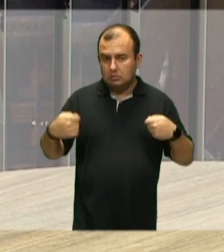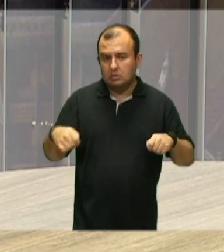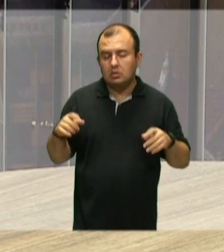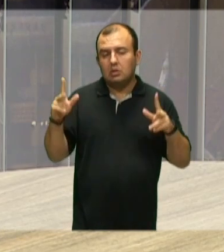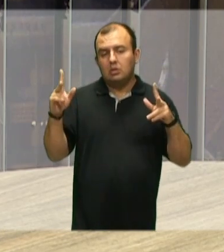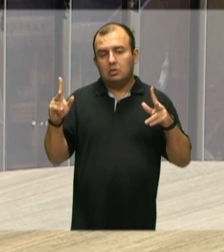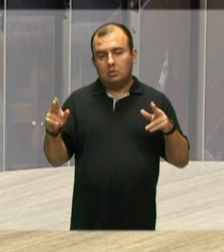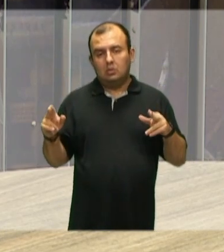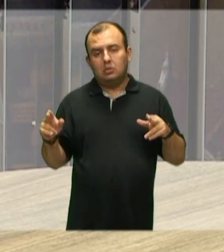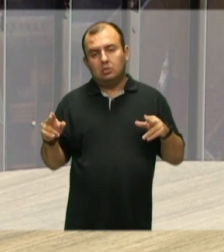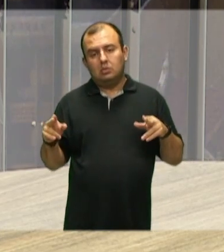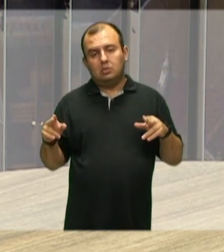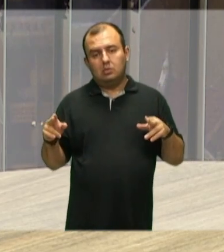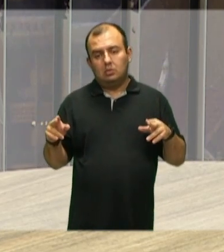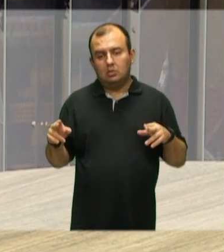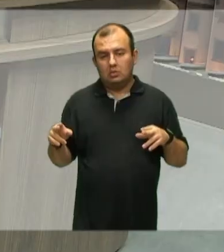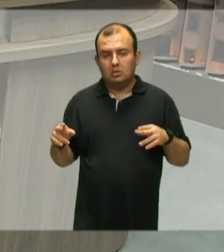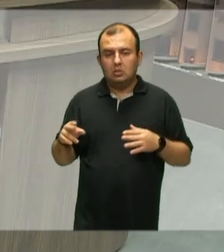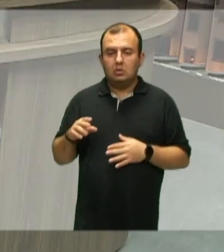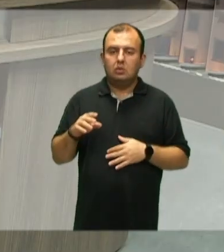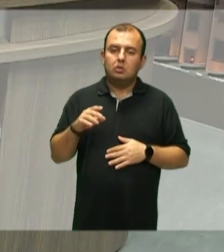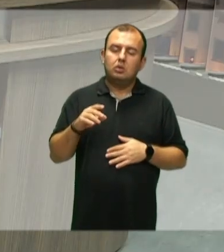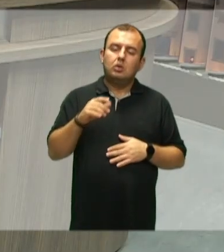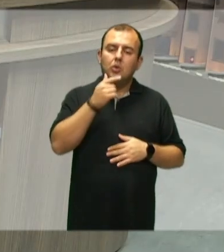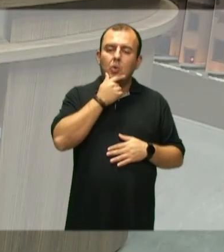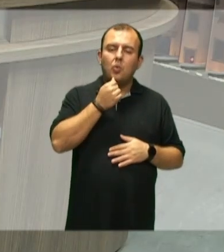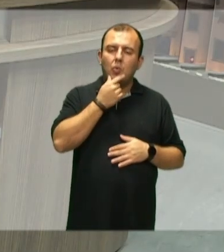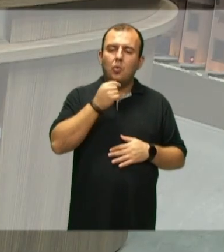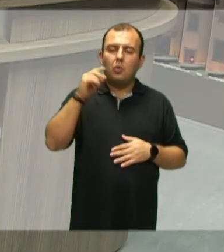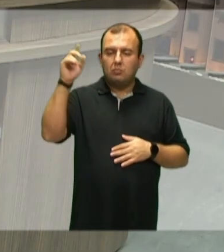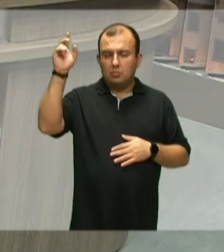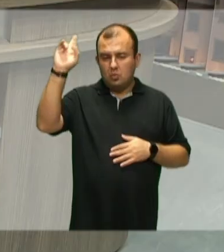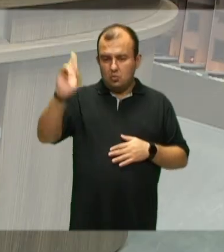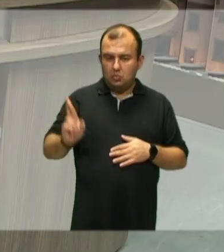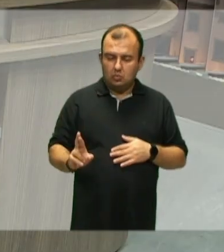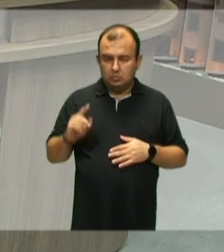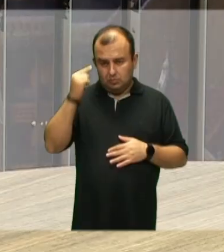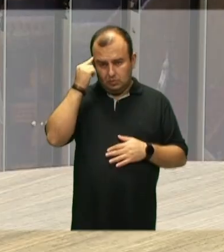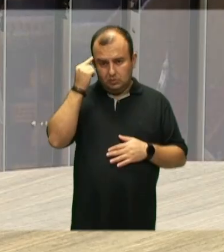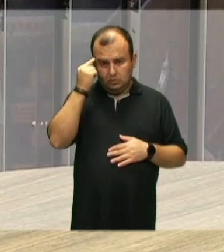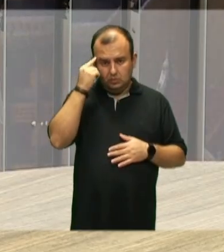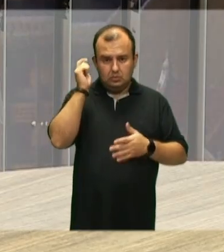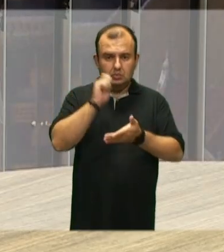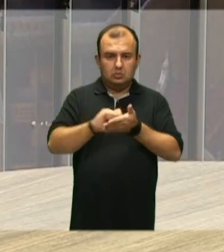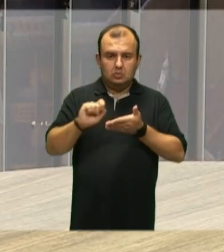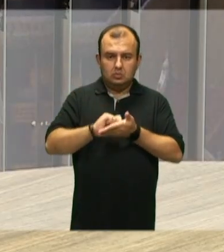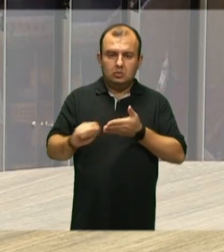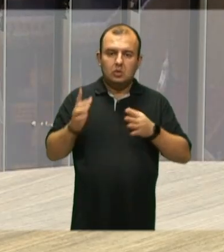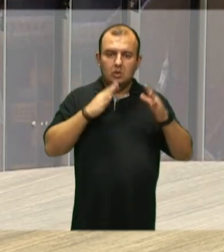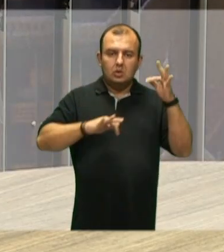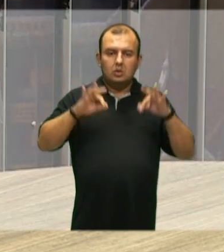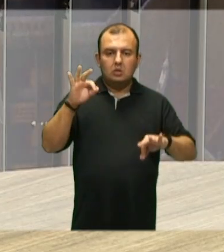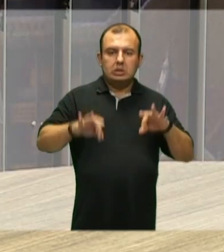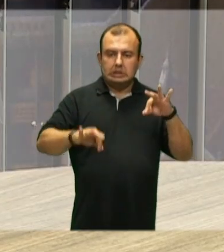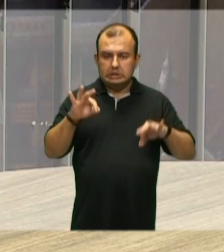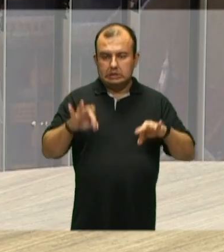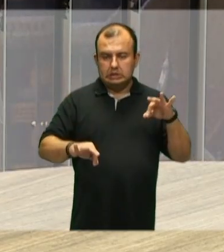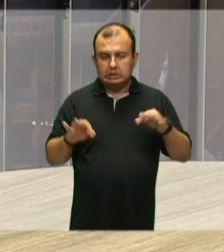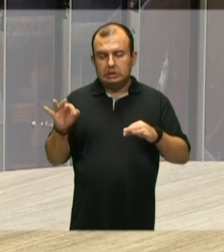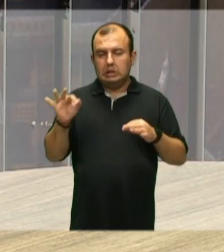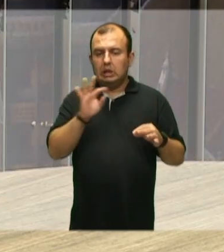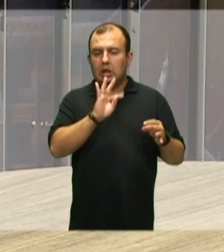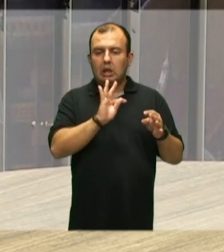igual o Stanislavski, que é um pensador russo, era um pensador russo que escrevia, né, sobre o teatro, as